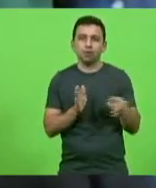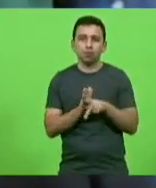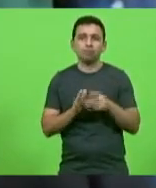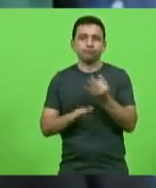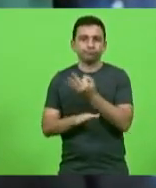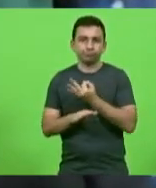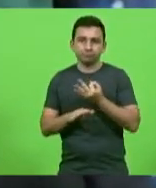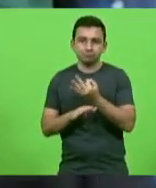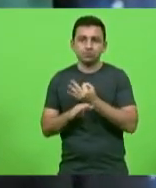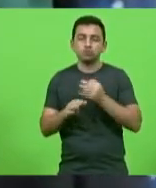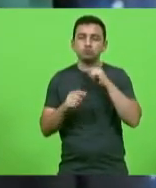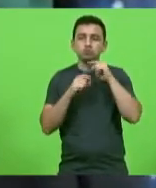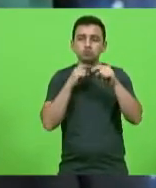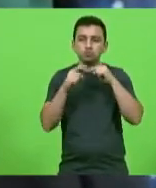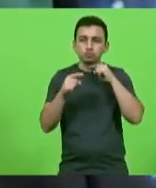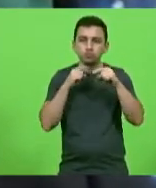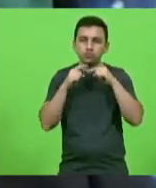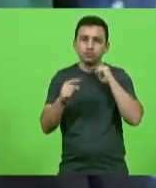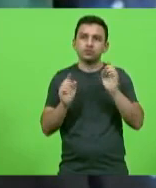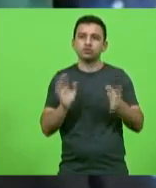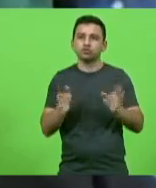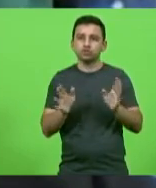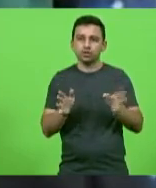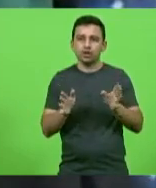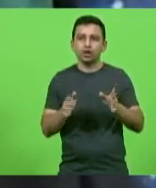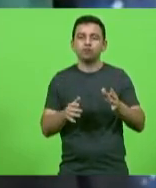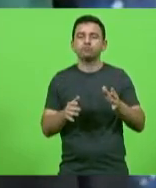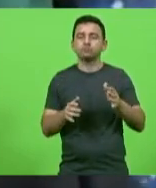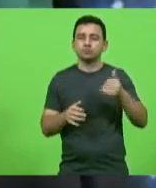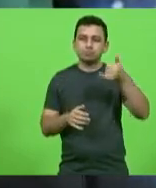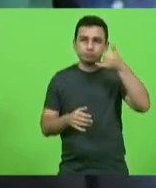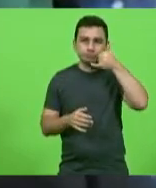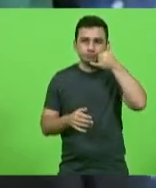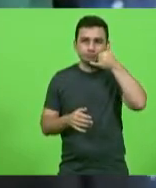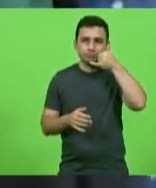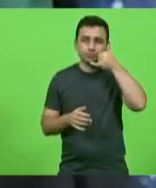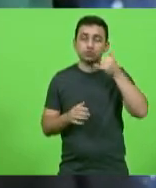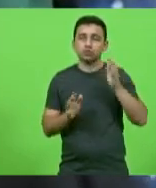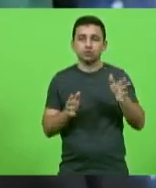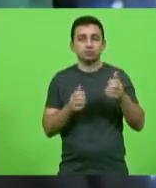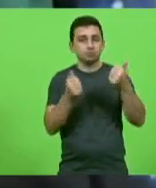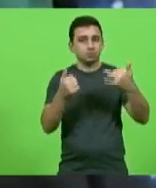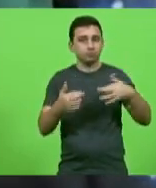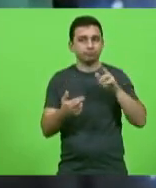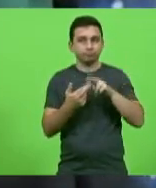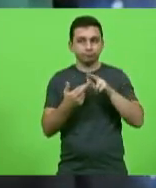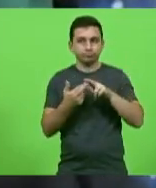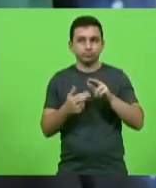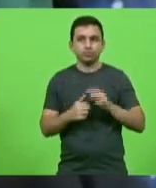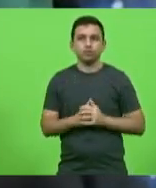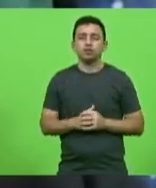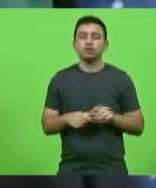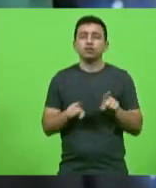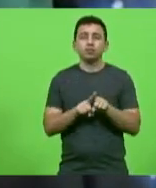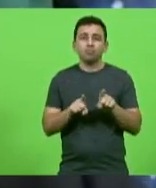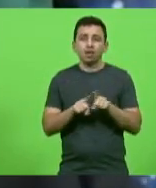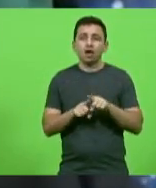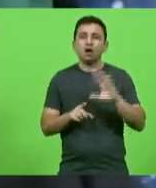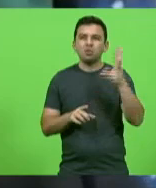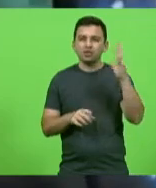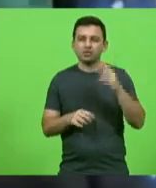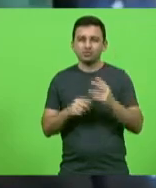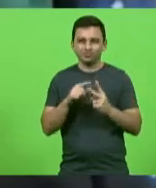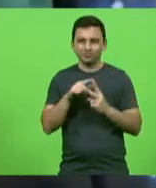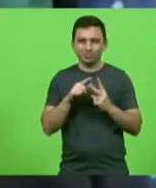das turbinas trazidos mais ter perdido as ligações telefônicas Além disso não casou dos dois